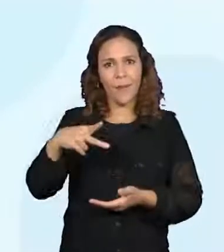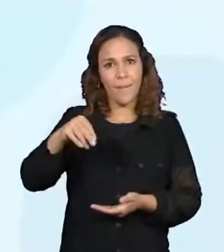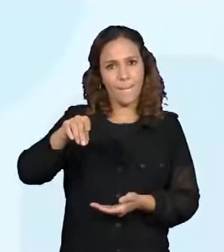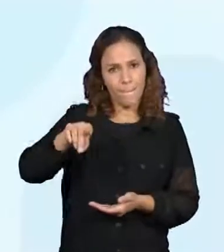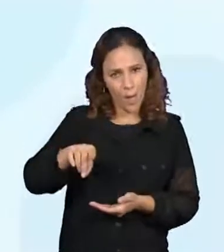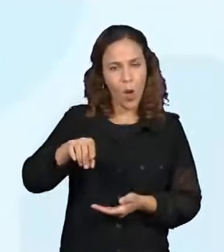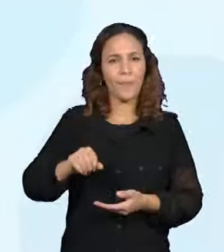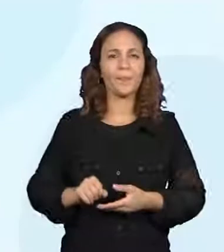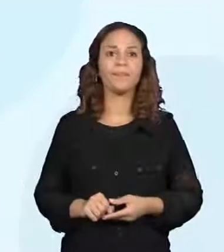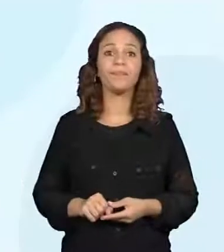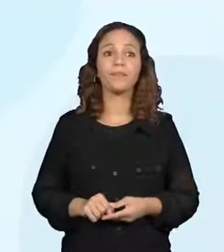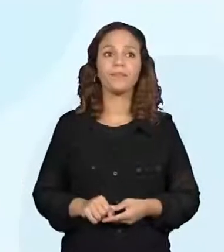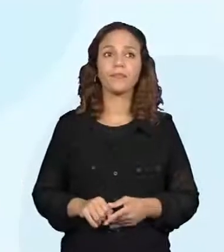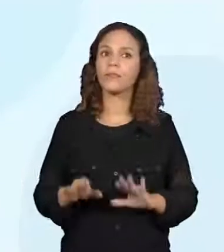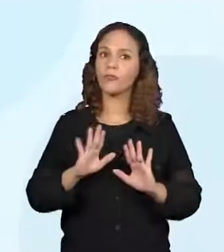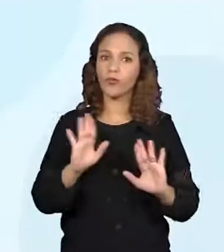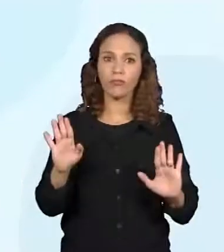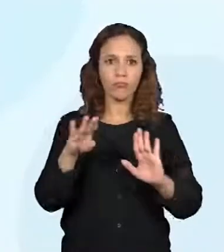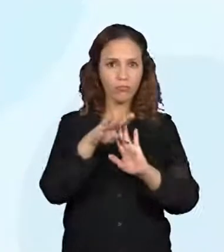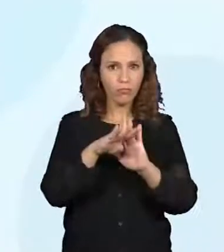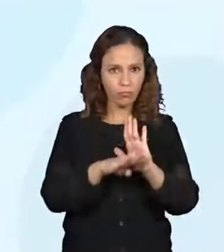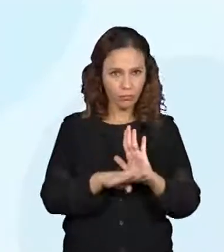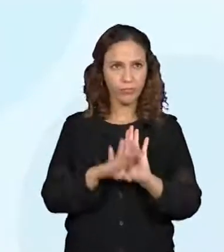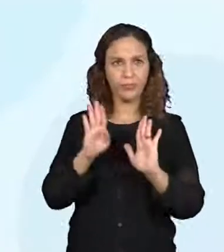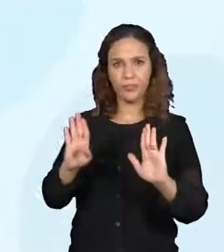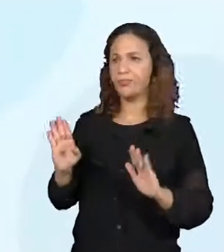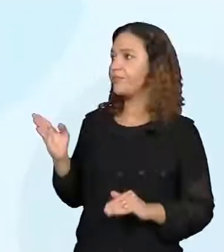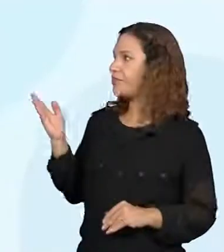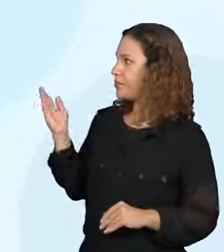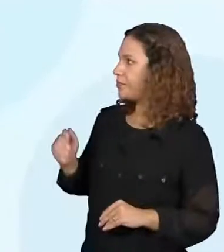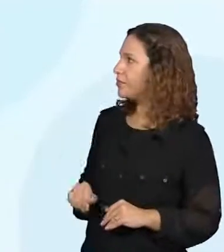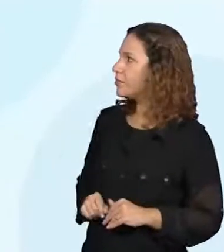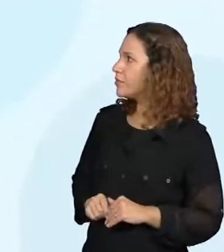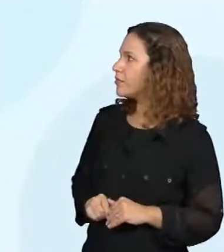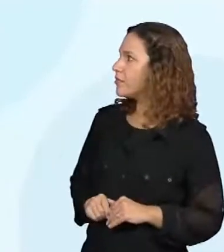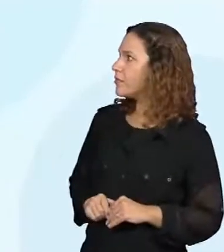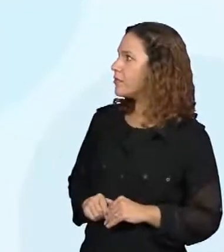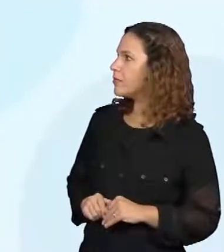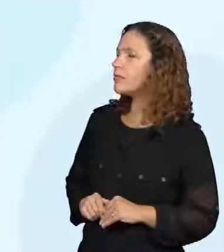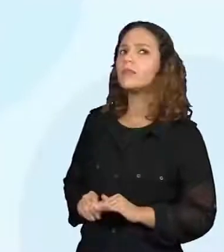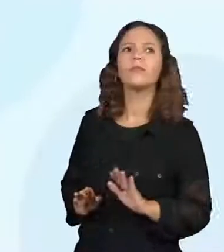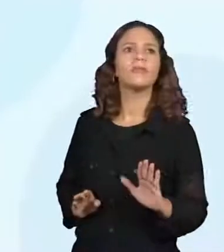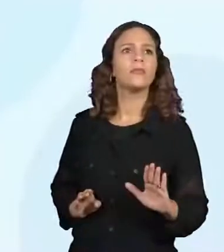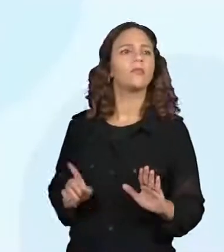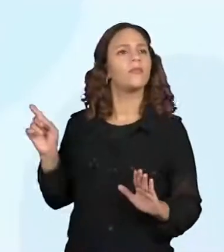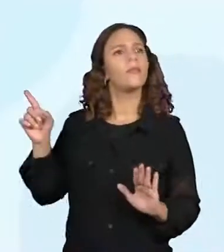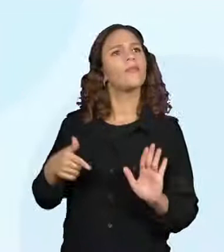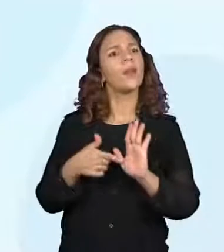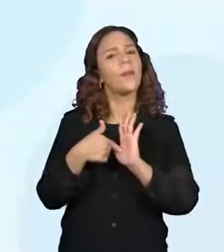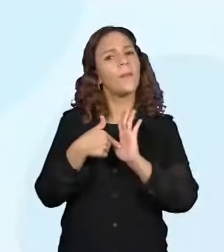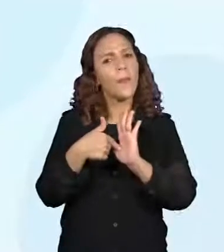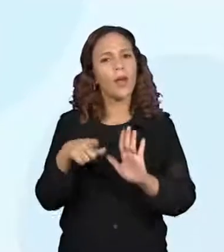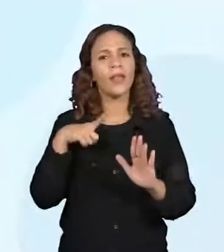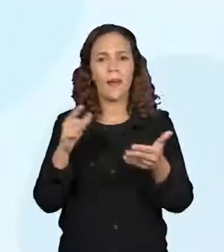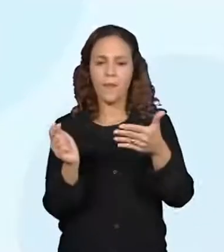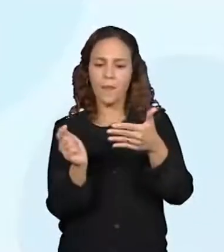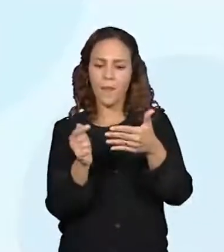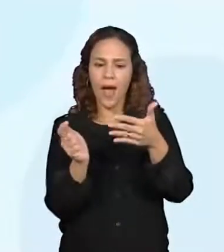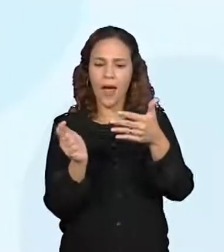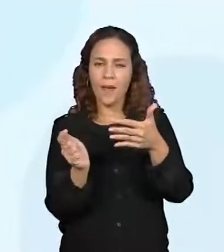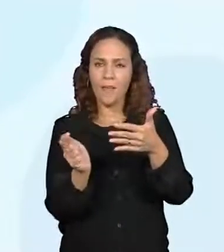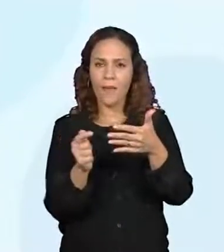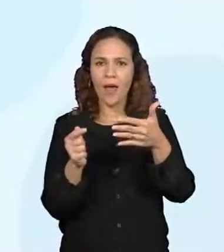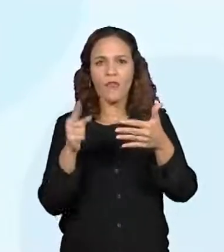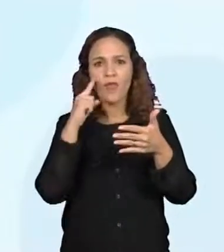Então, esses são os ingredientes. Agora, prestem bastante atenção. Os ingredientes são apresentados em tópicos, em formato